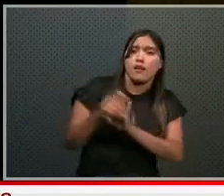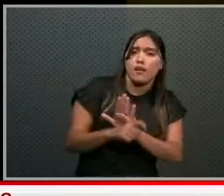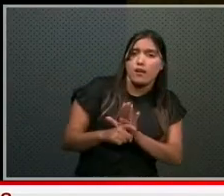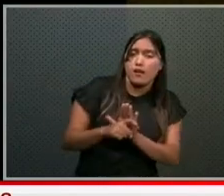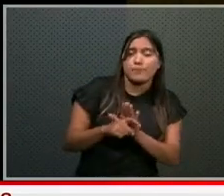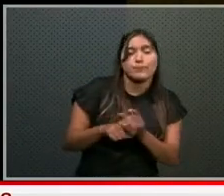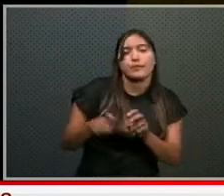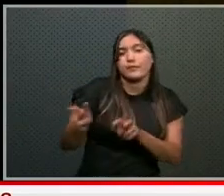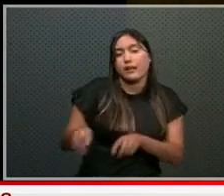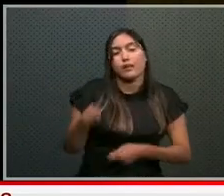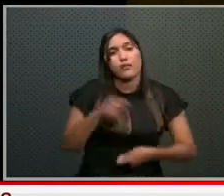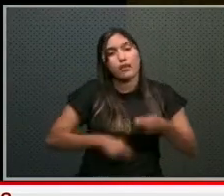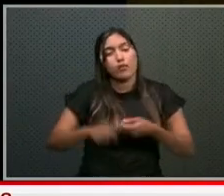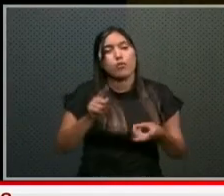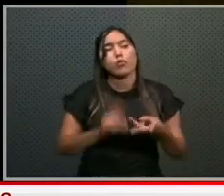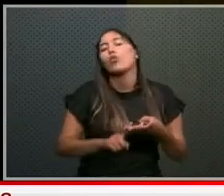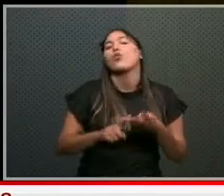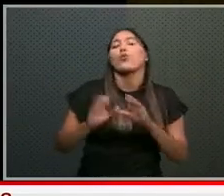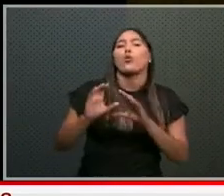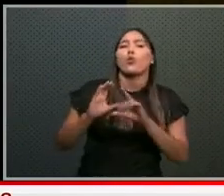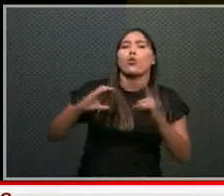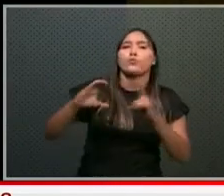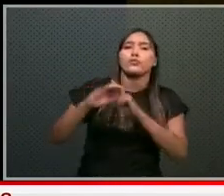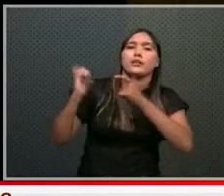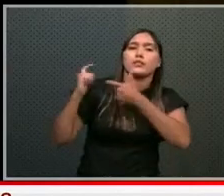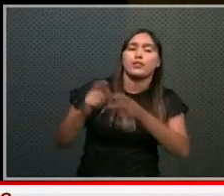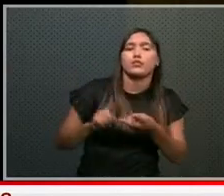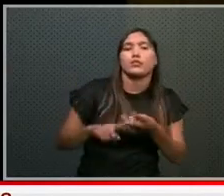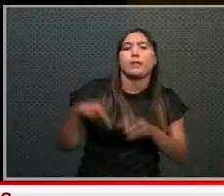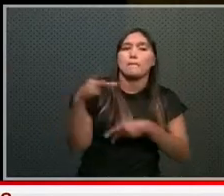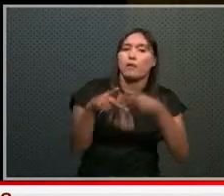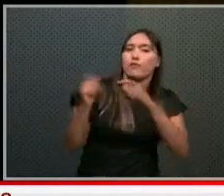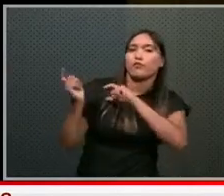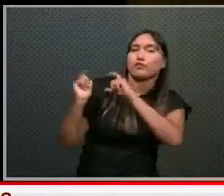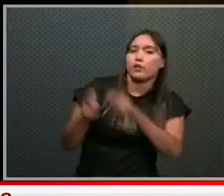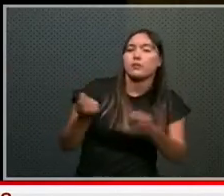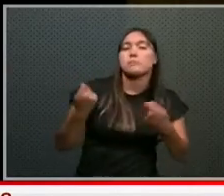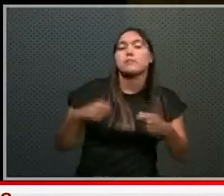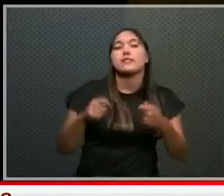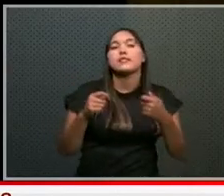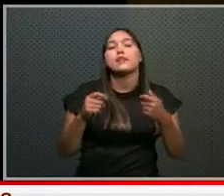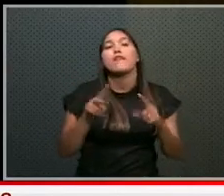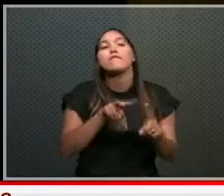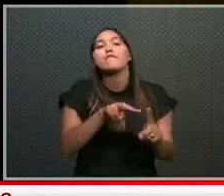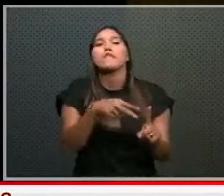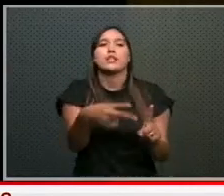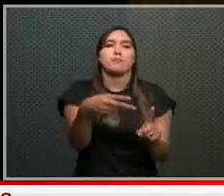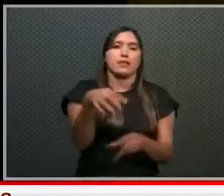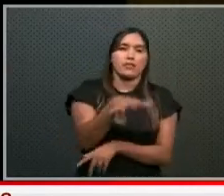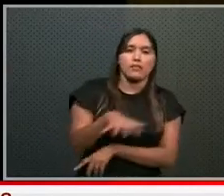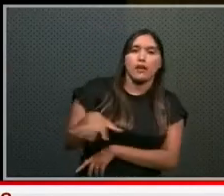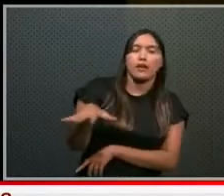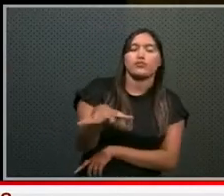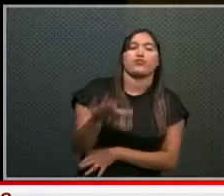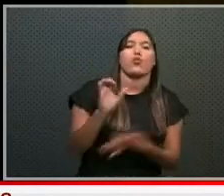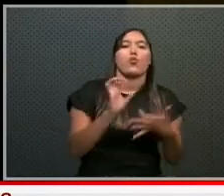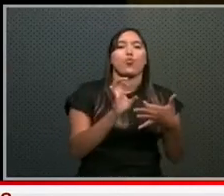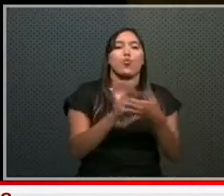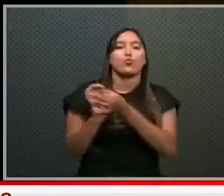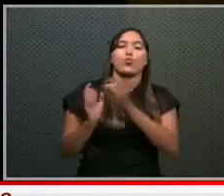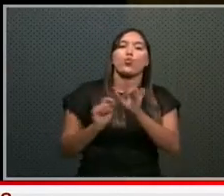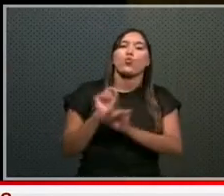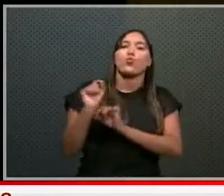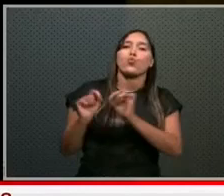comunidades tradicionais os povos originários precisam ter visibilidade no nosso estado não só no cenário é